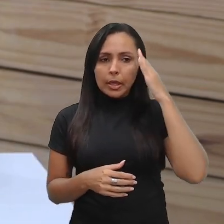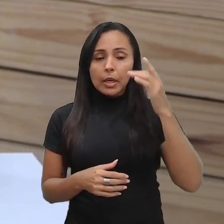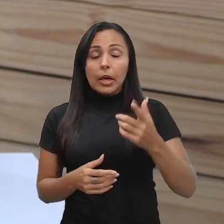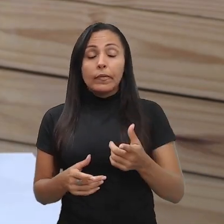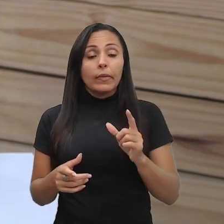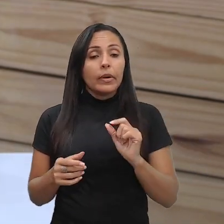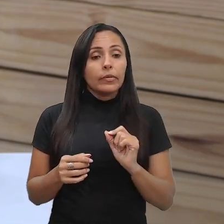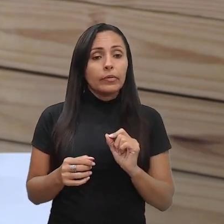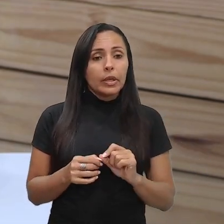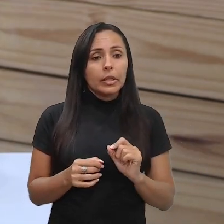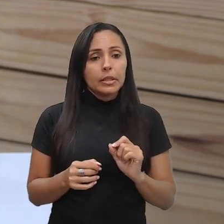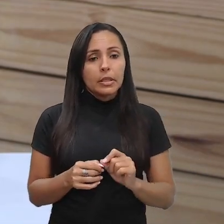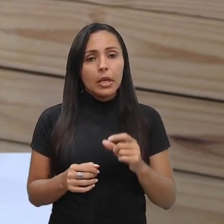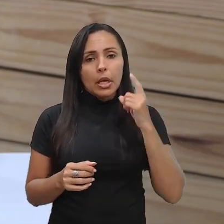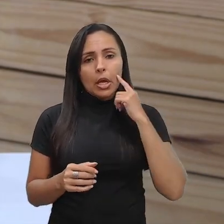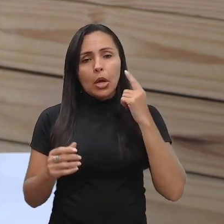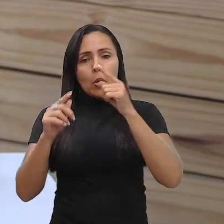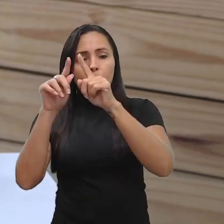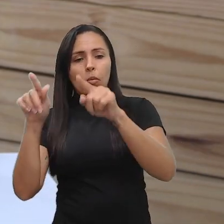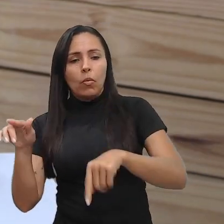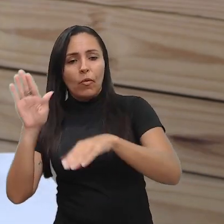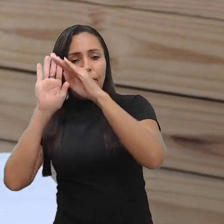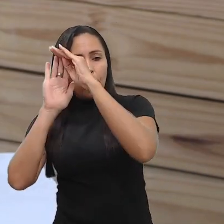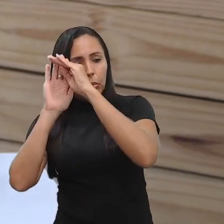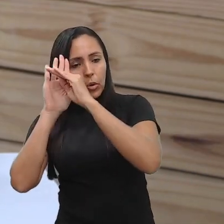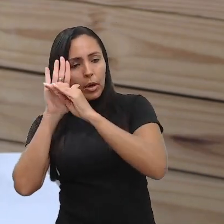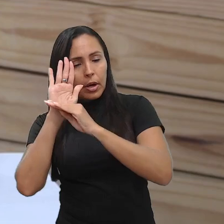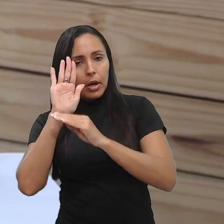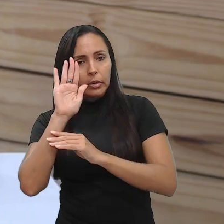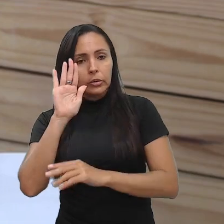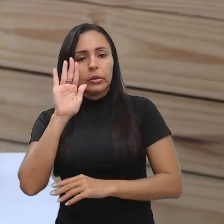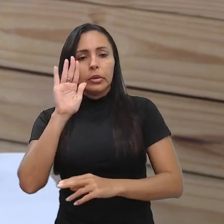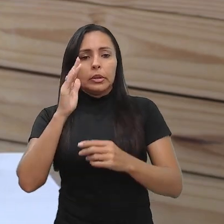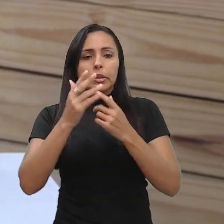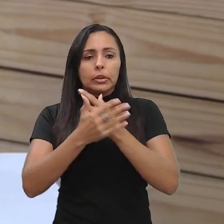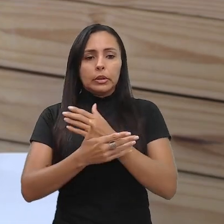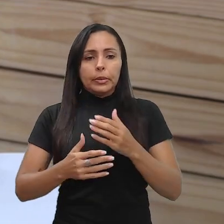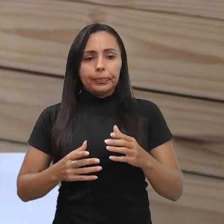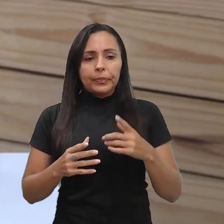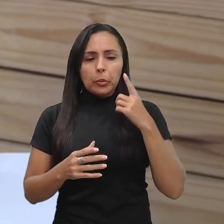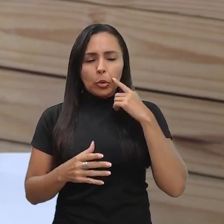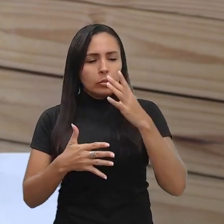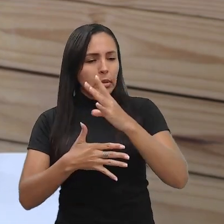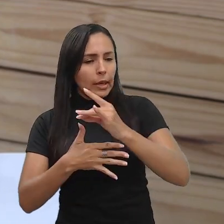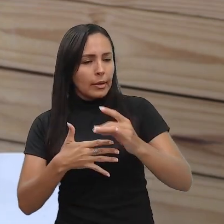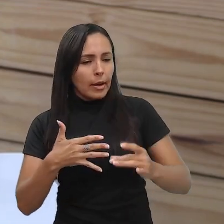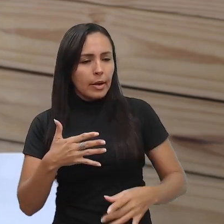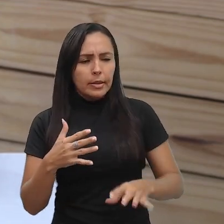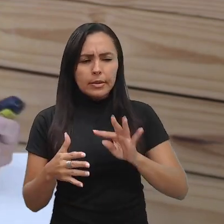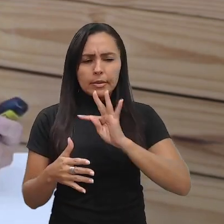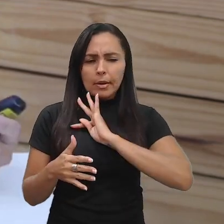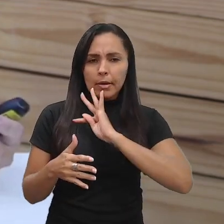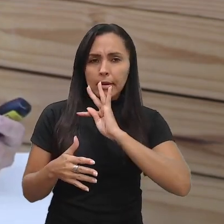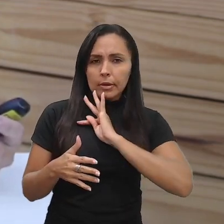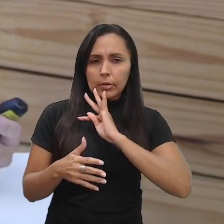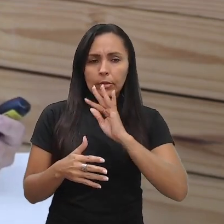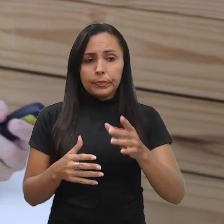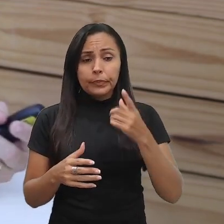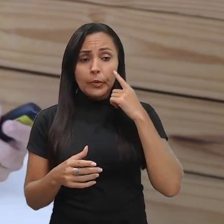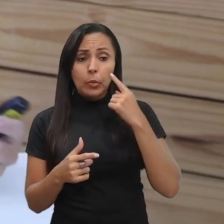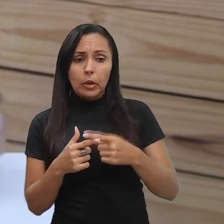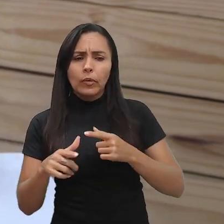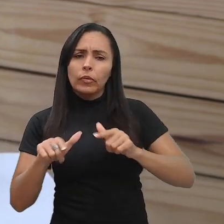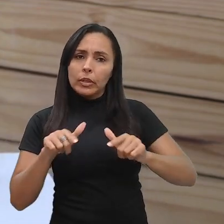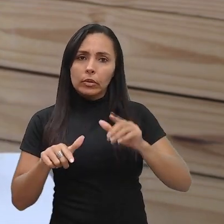estilização, né? Não vamos deixar um formulário lá cru, né? Formulário sem muito detalhe estético, porque vamos fazer um